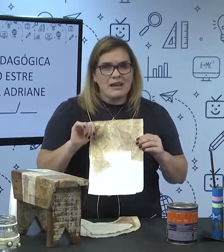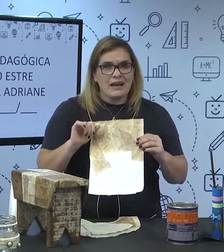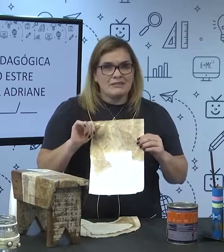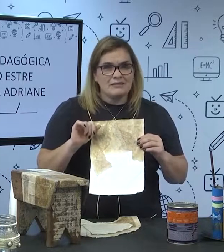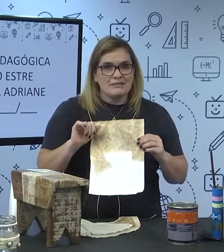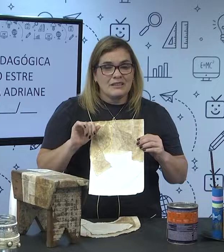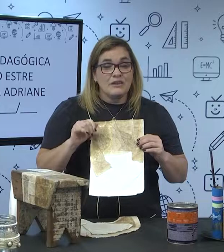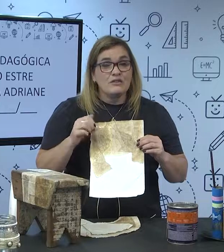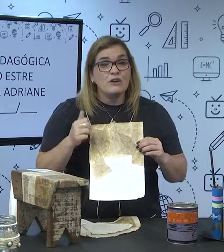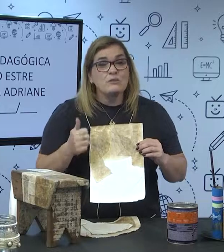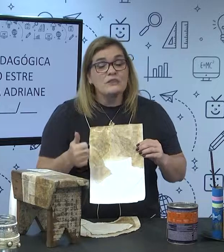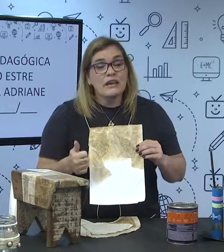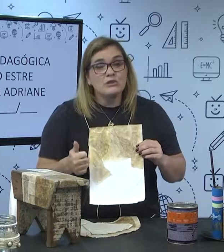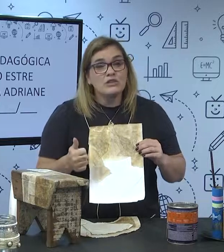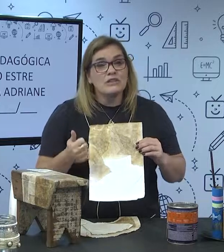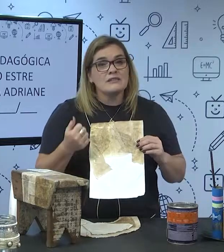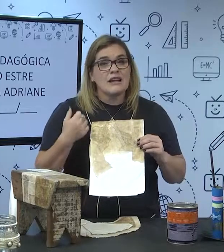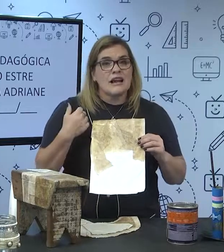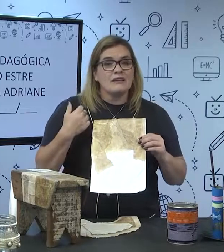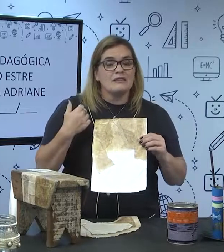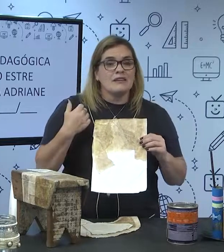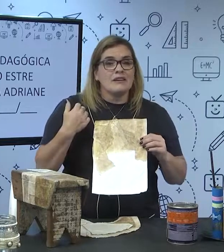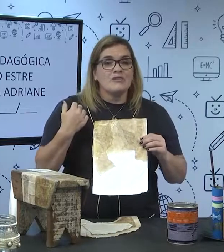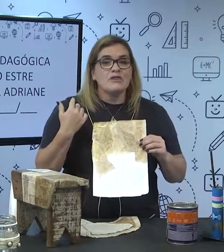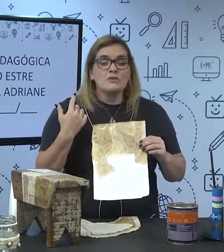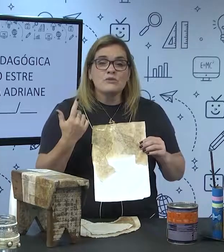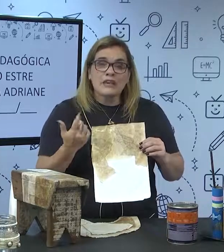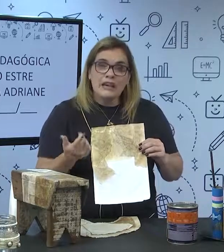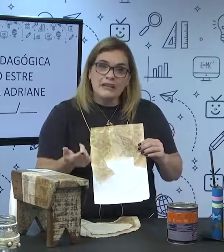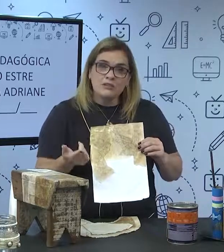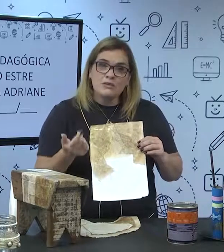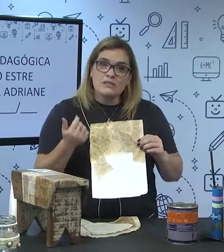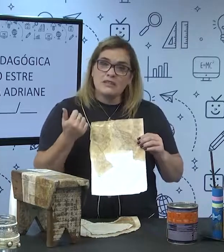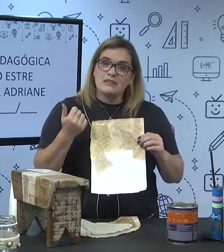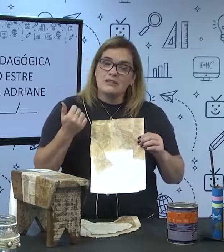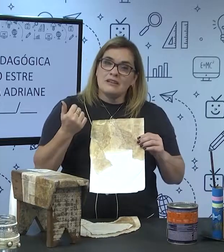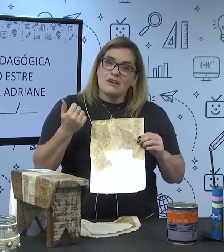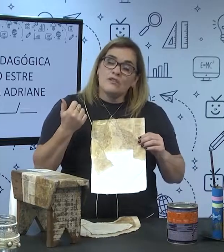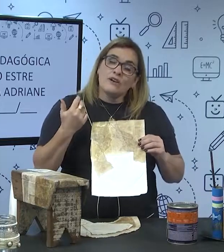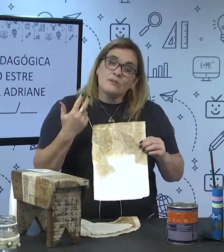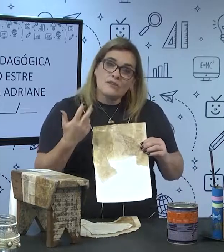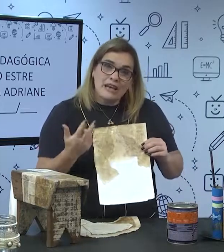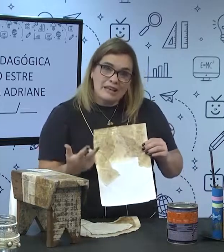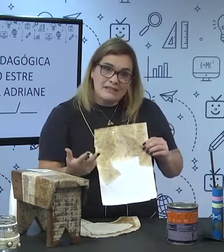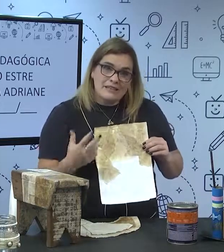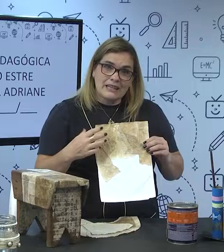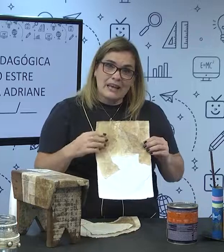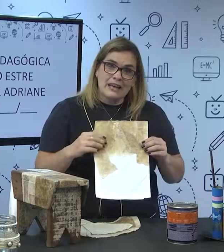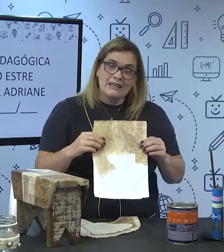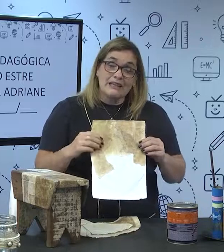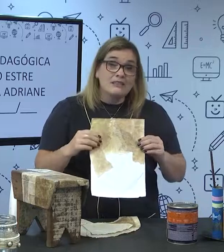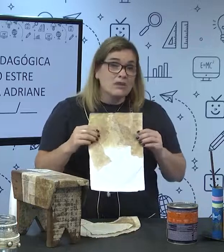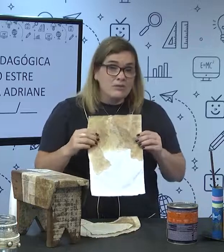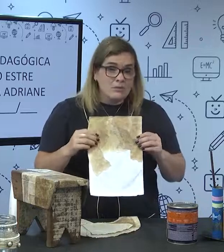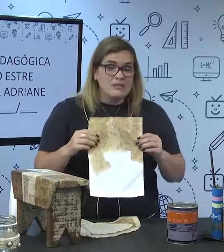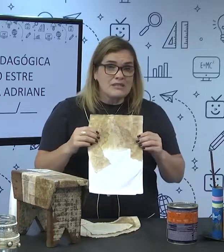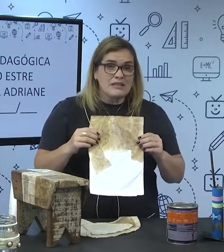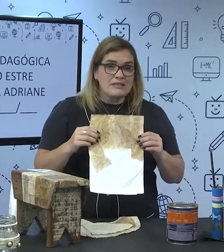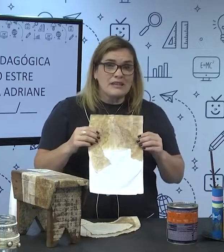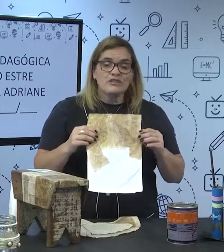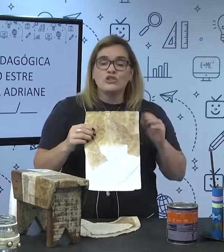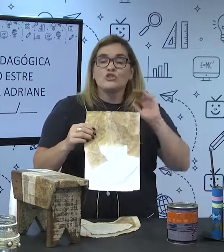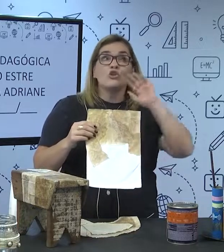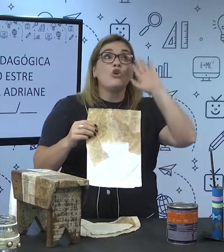vamos pensar, vamos reutilizar, vamos reduzir, vamos reciclar, não